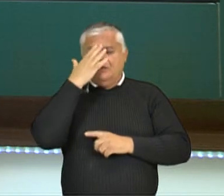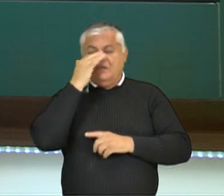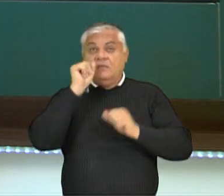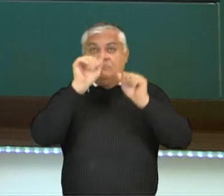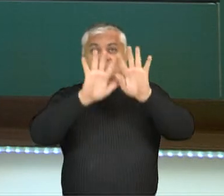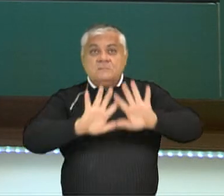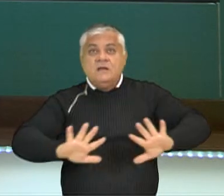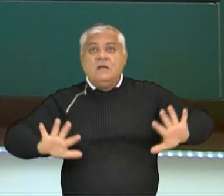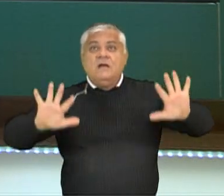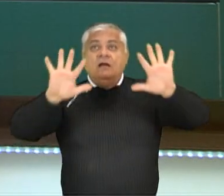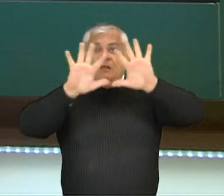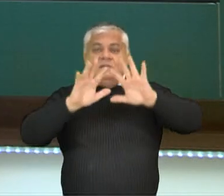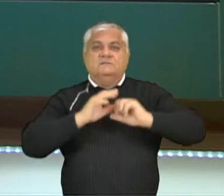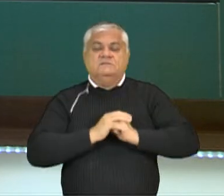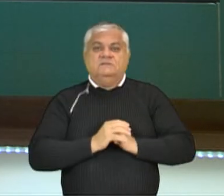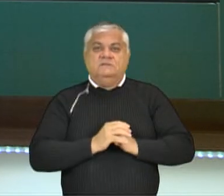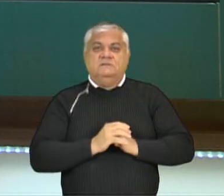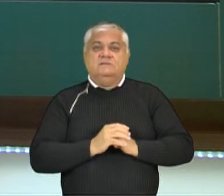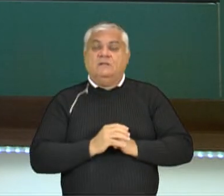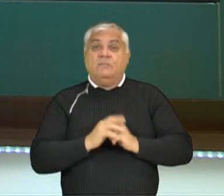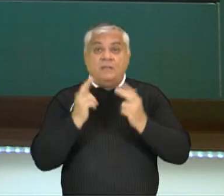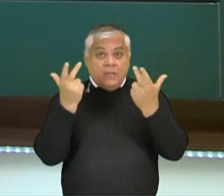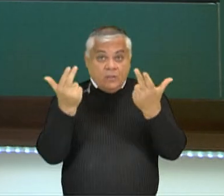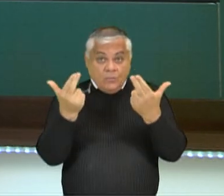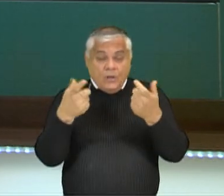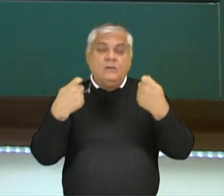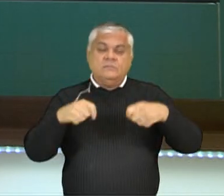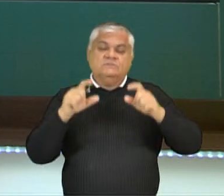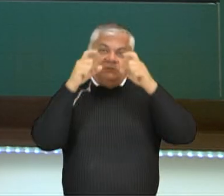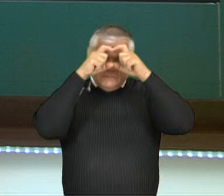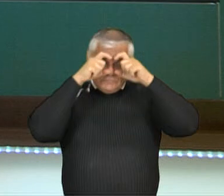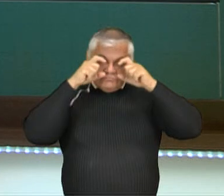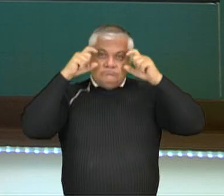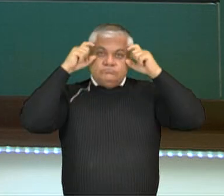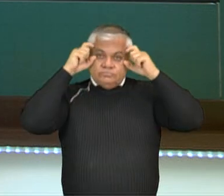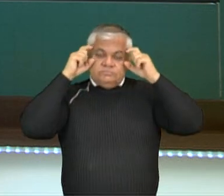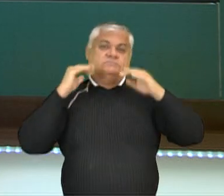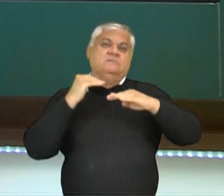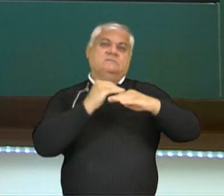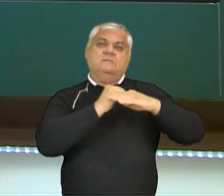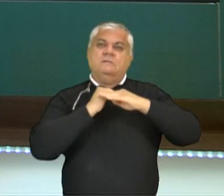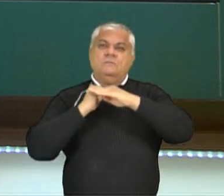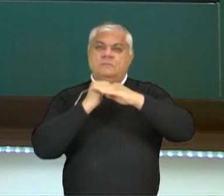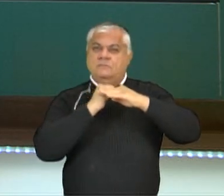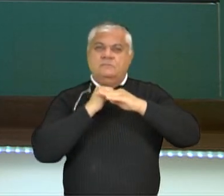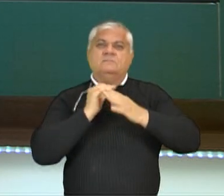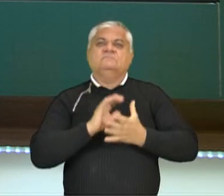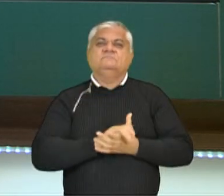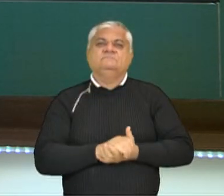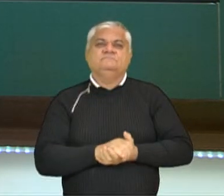imagens. Então, para ser justo com todos, eles utilizam o óculos para ficar todo mundo igual.